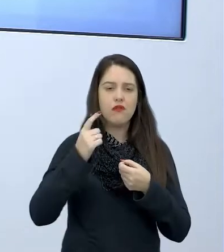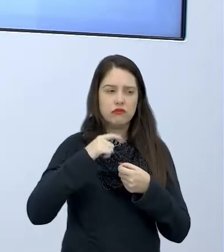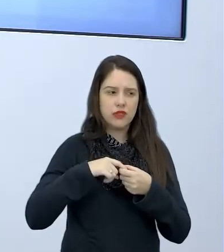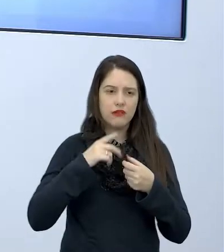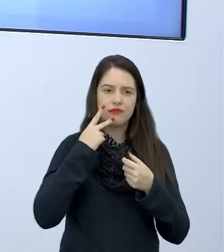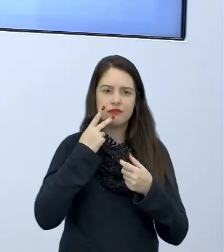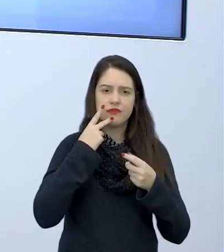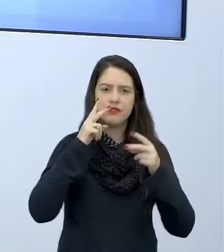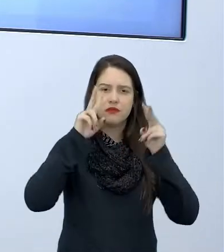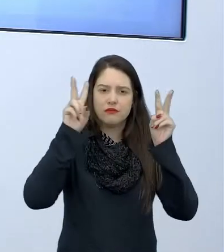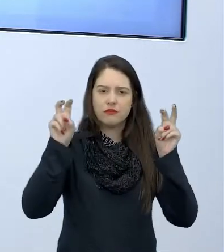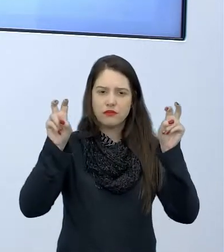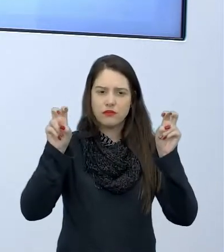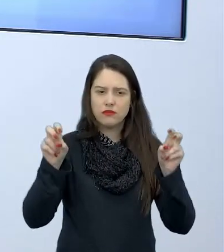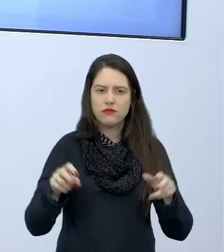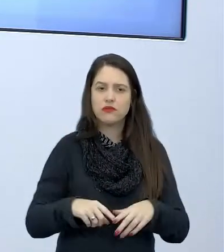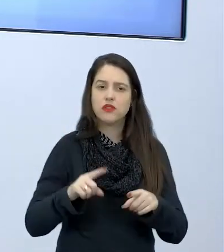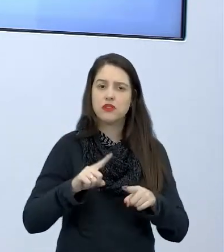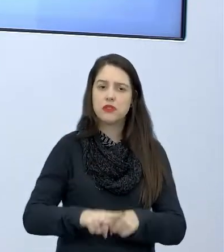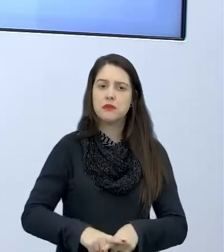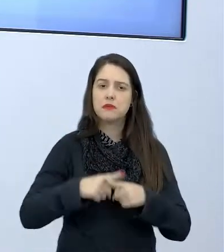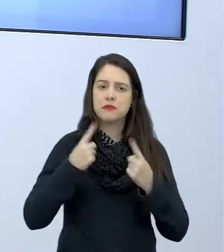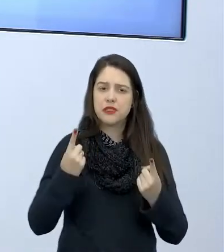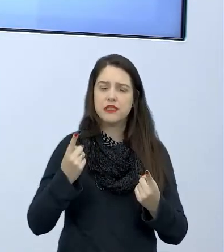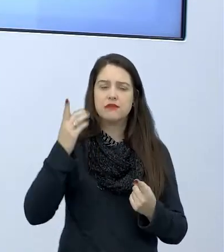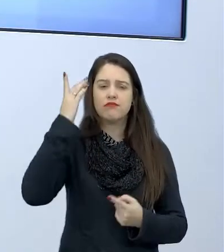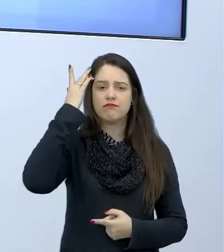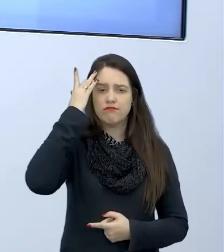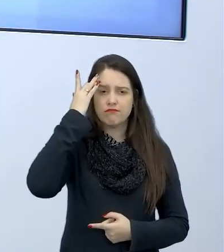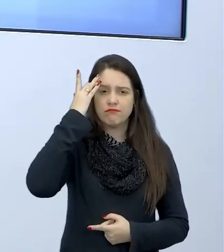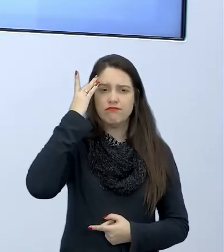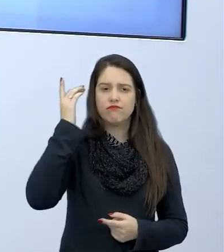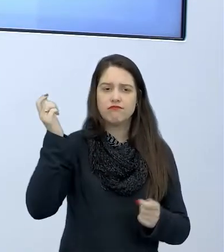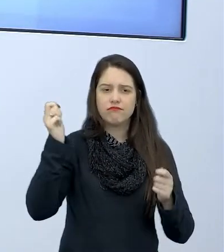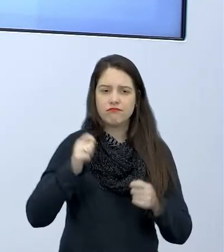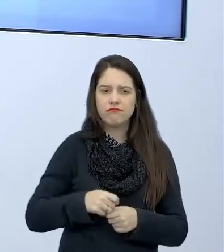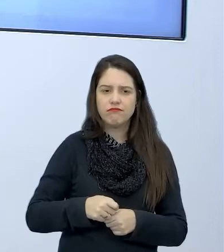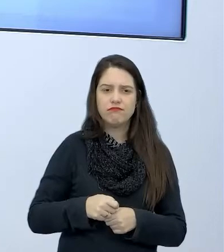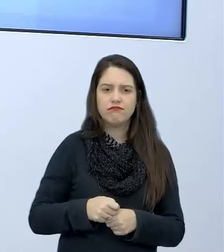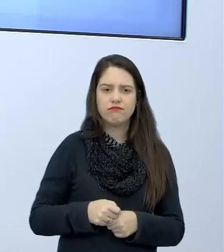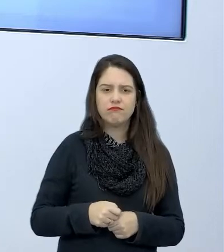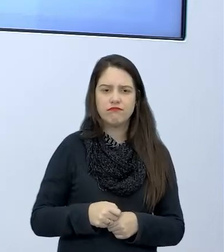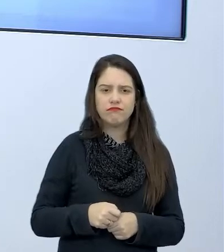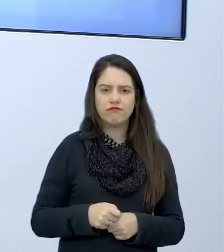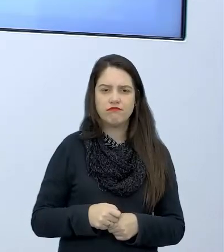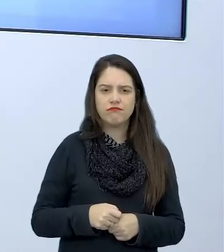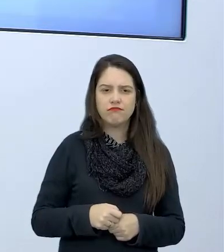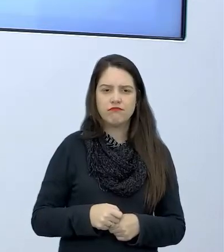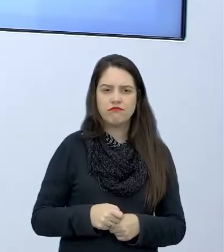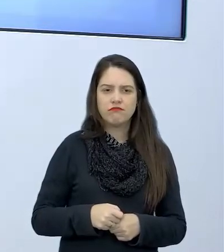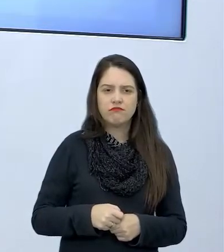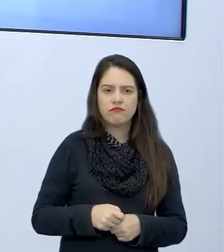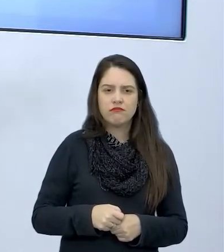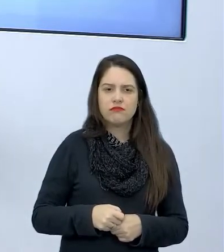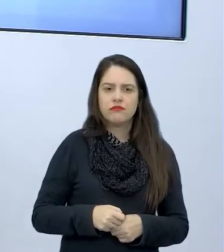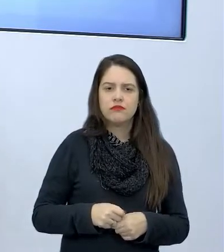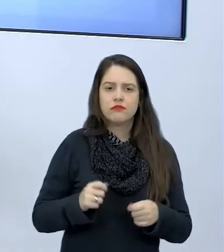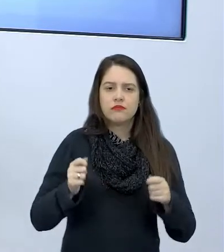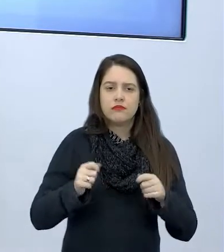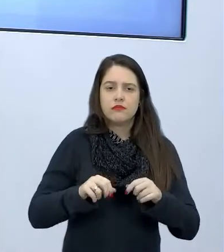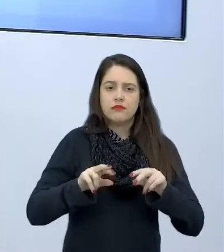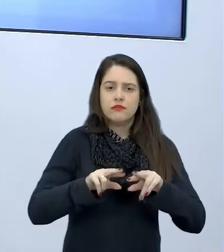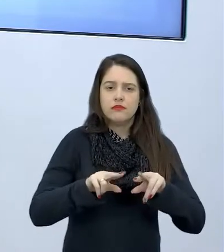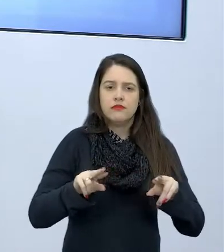eu não esqueci, né, mas eu acho que é importante a gente ter esse... Assim como a gente não pode falar sobre os